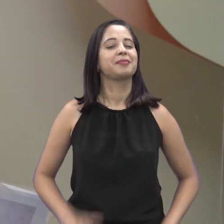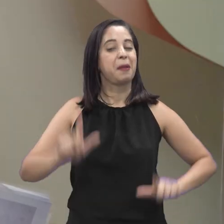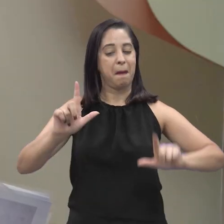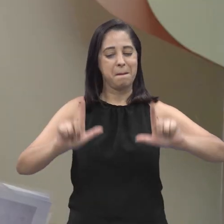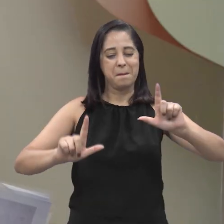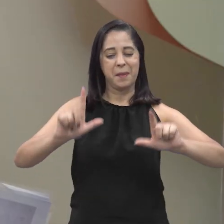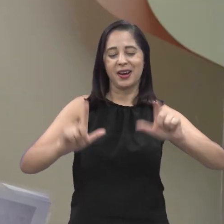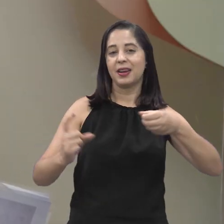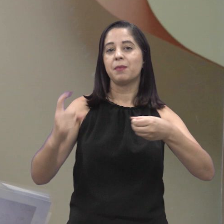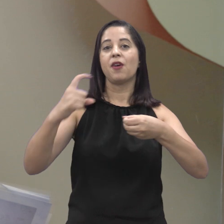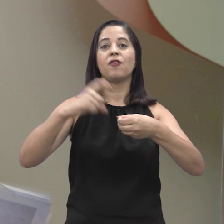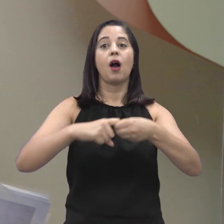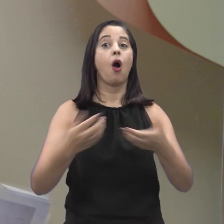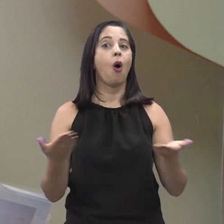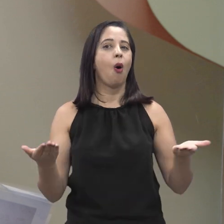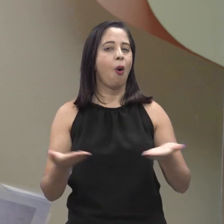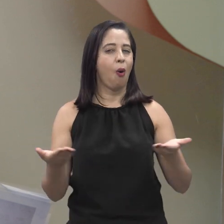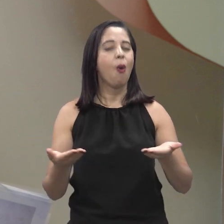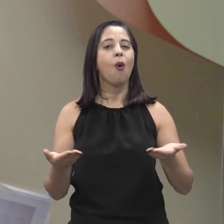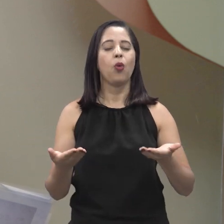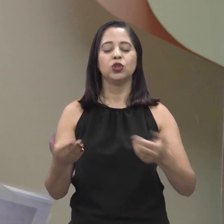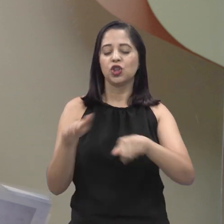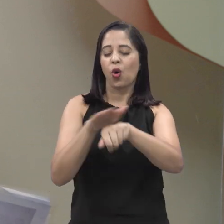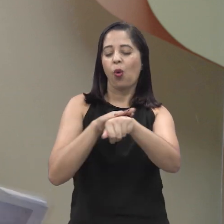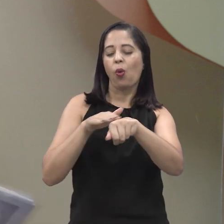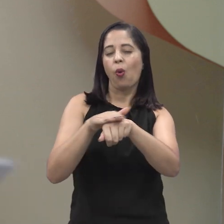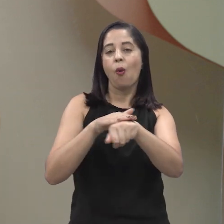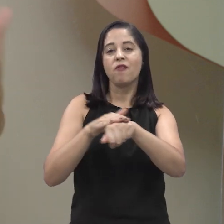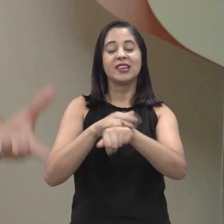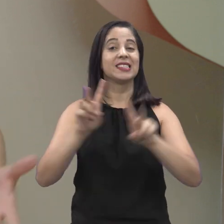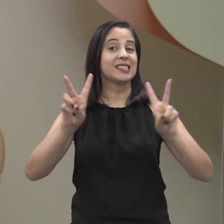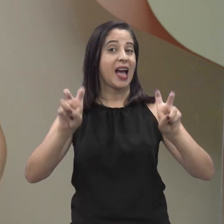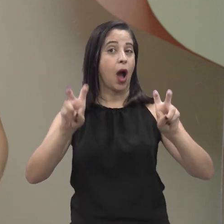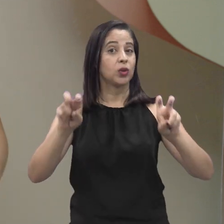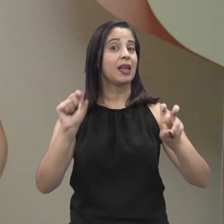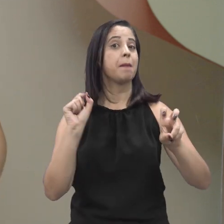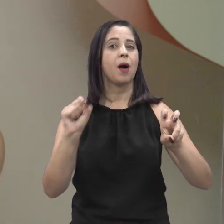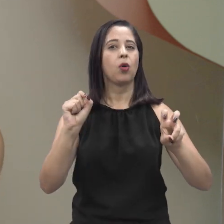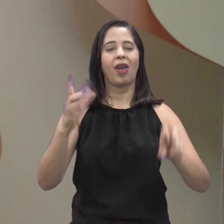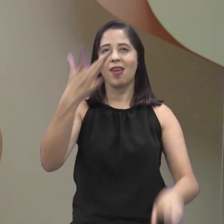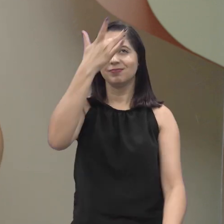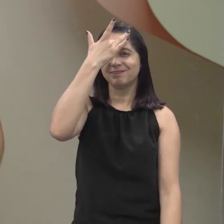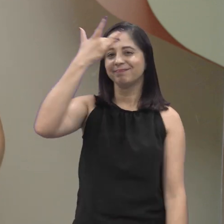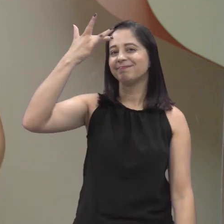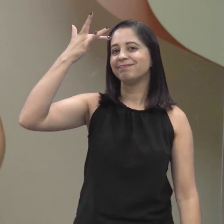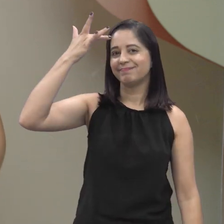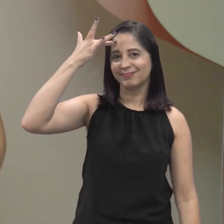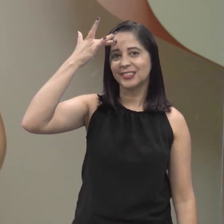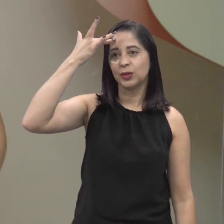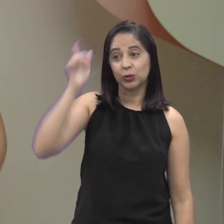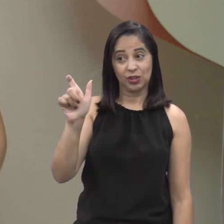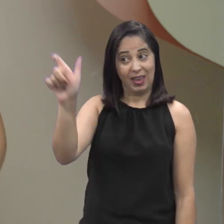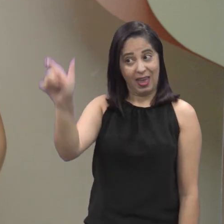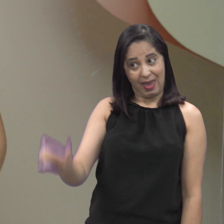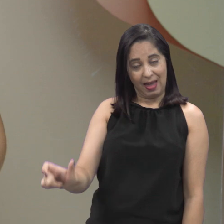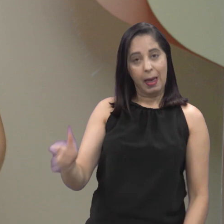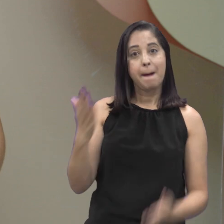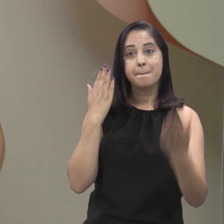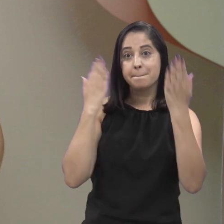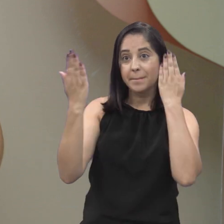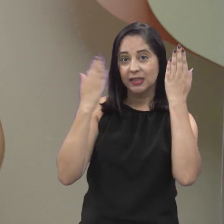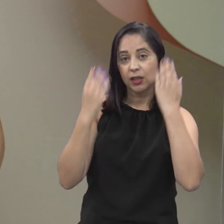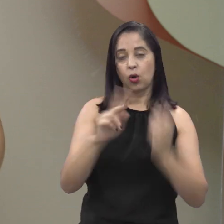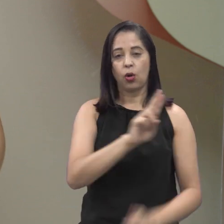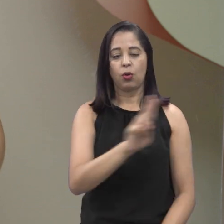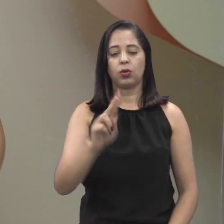De volta! Hoje no De Bem estamos dialogando sobre saúde e bem-estar. E aqui comigo no estúdio está a psicóloga